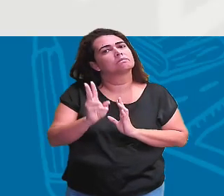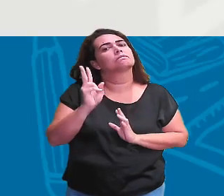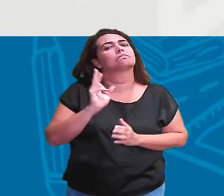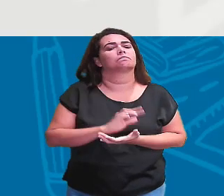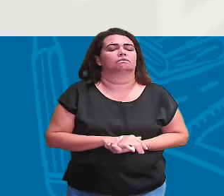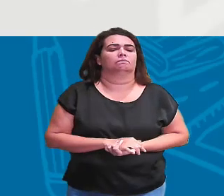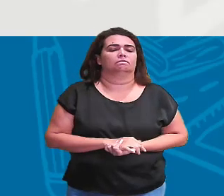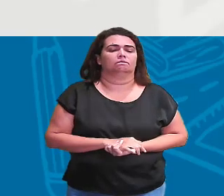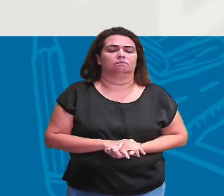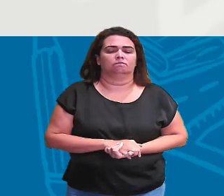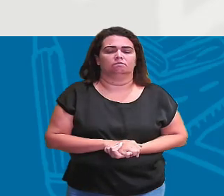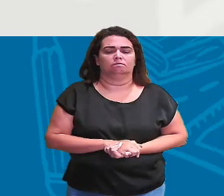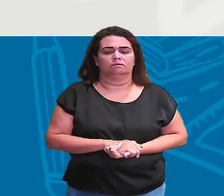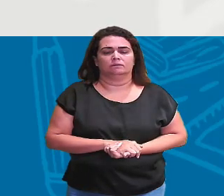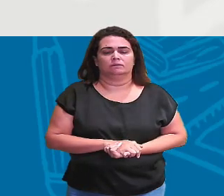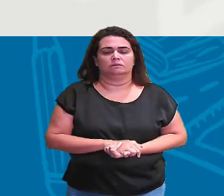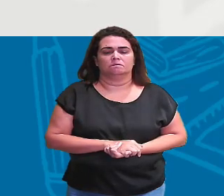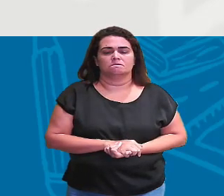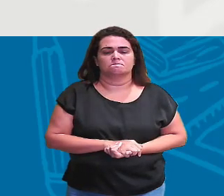frequentemente para